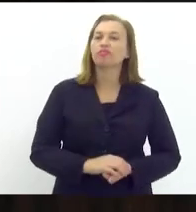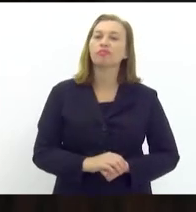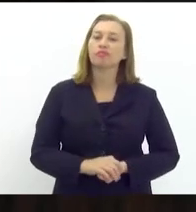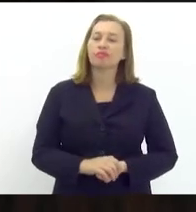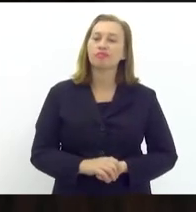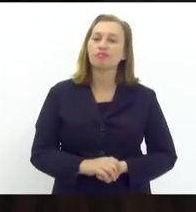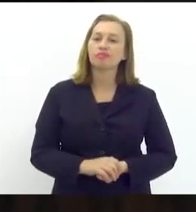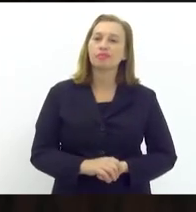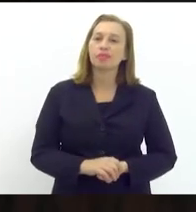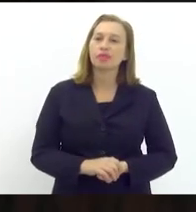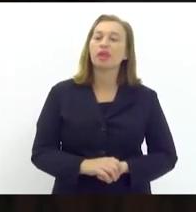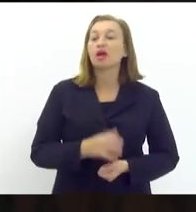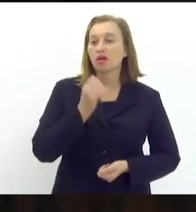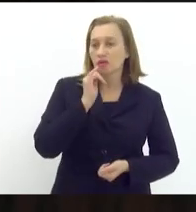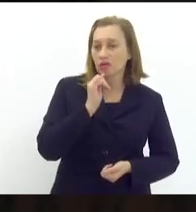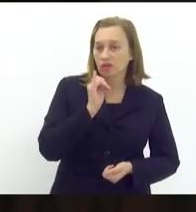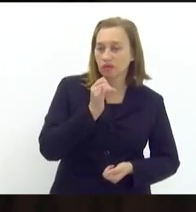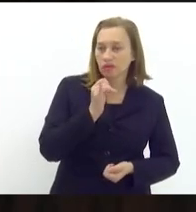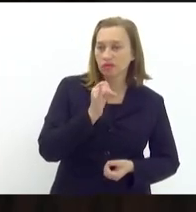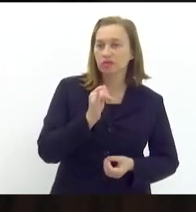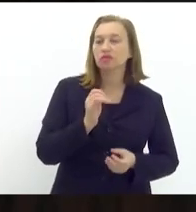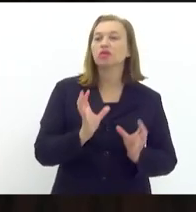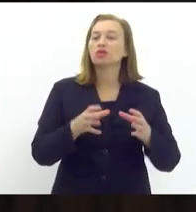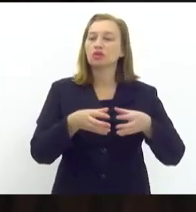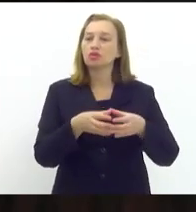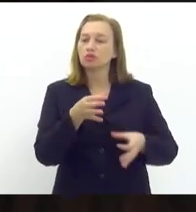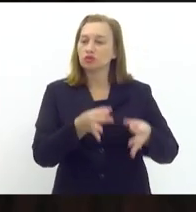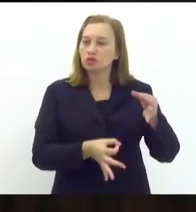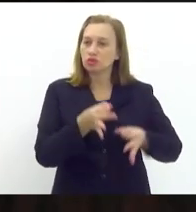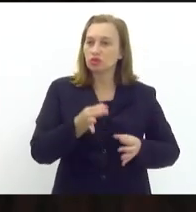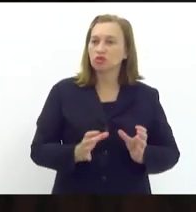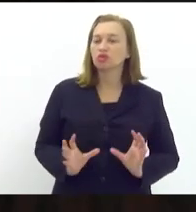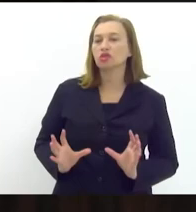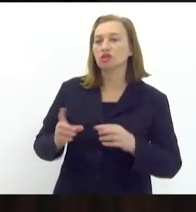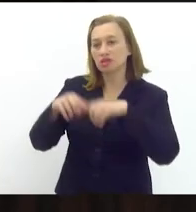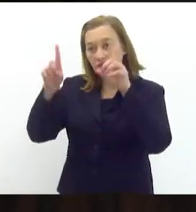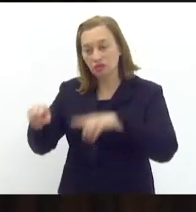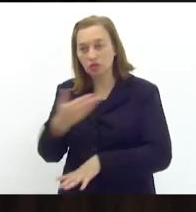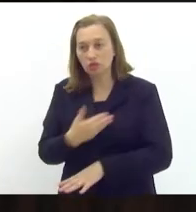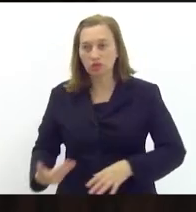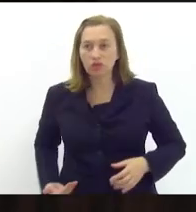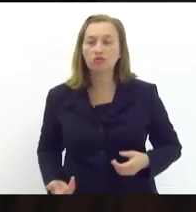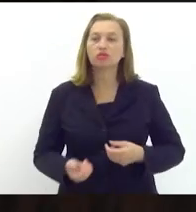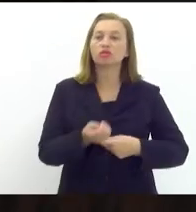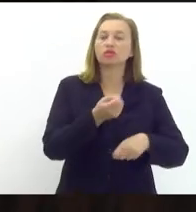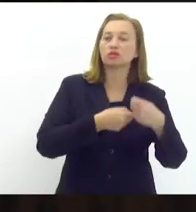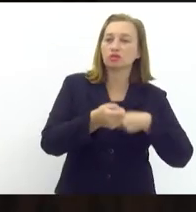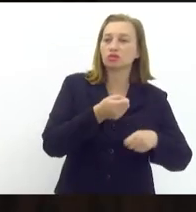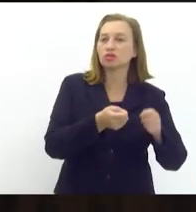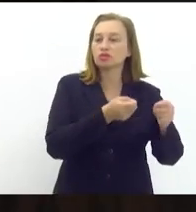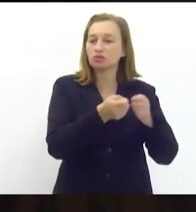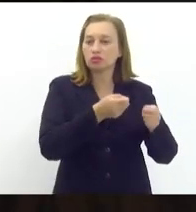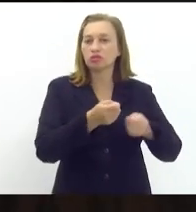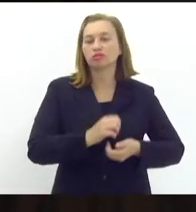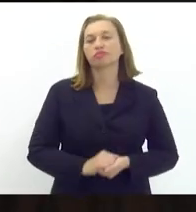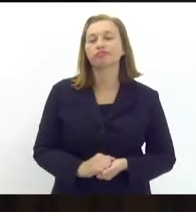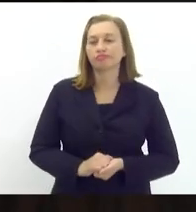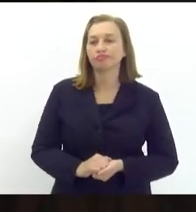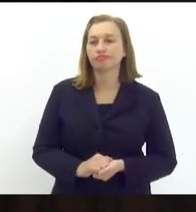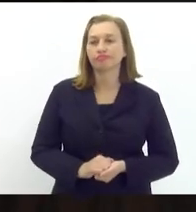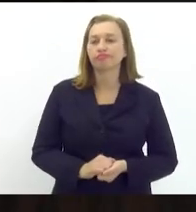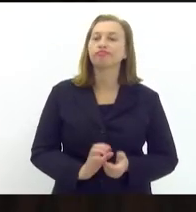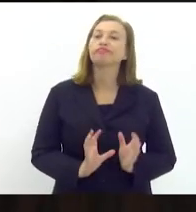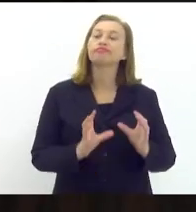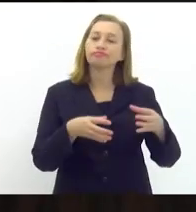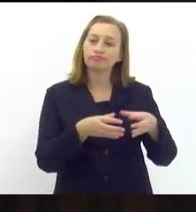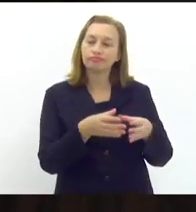pendente parecer das condições condições Justiça servidores públicos de orçamento financeiro e controle para